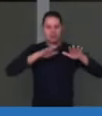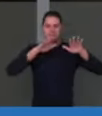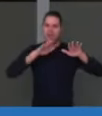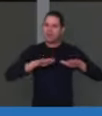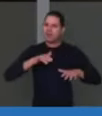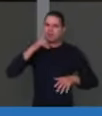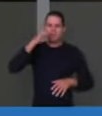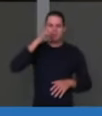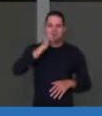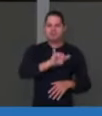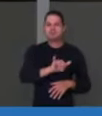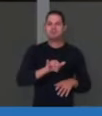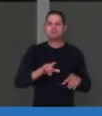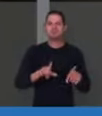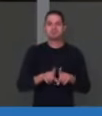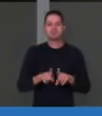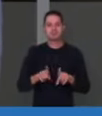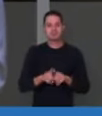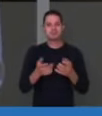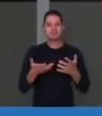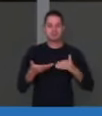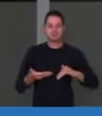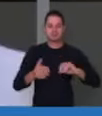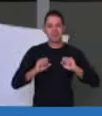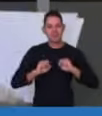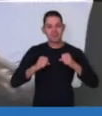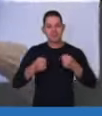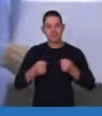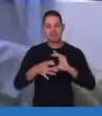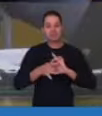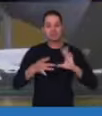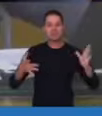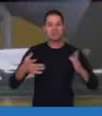que não defenda a liberdade no nosso país. Muito obrigado. Okay.